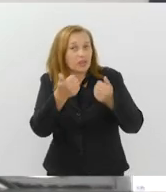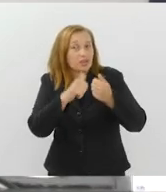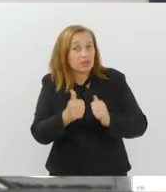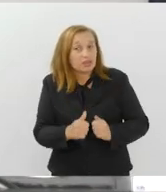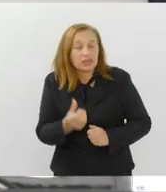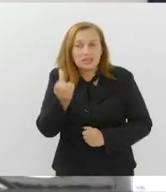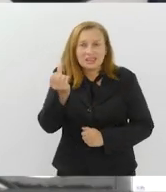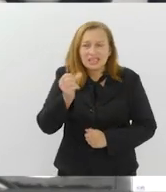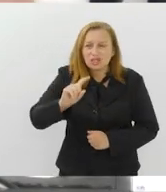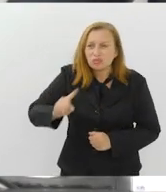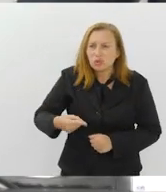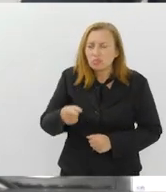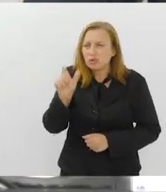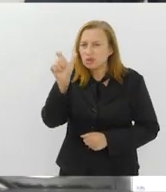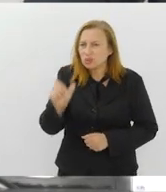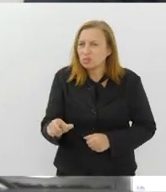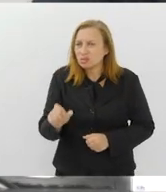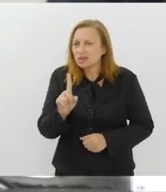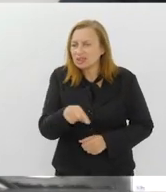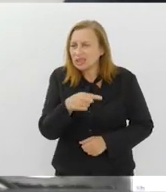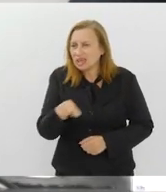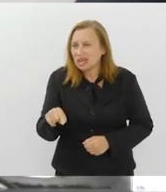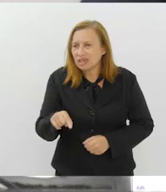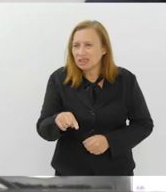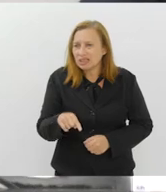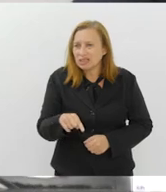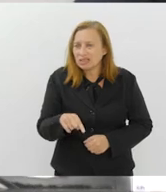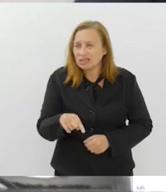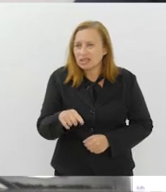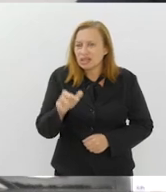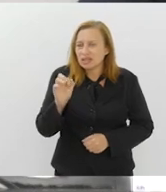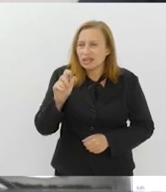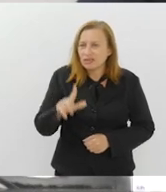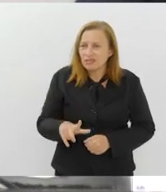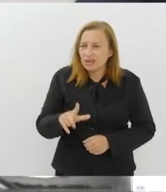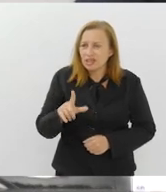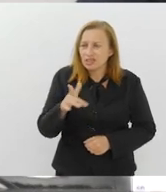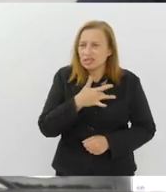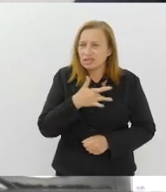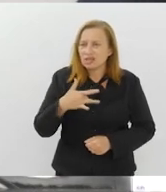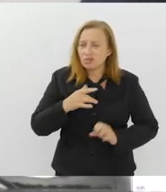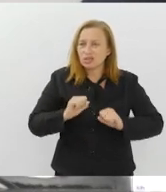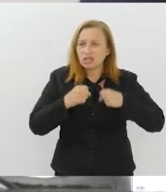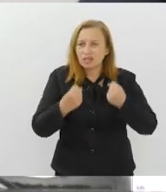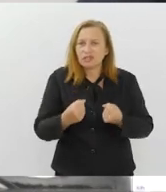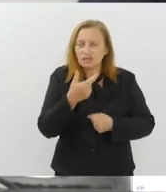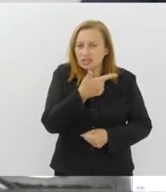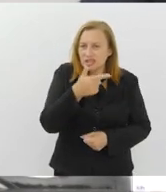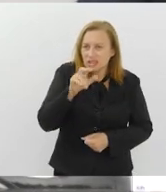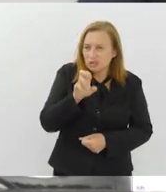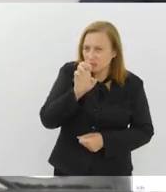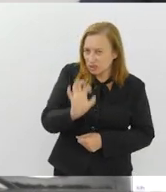6 mil pessoas na Fena Saúde, que defende 25%